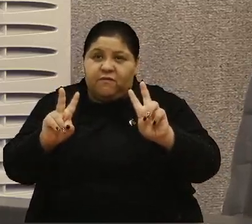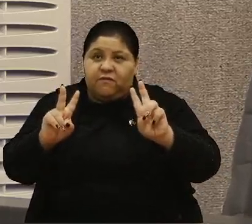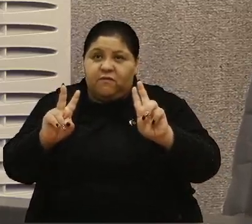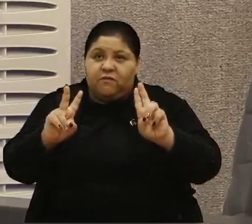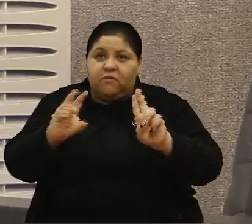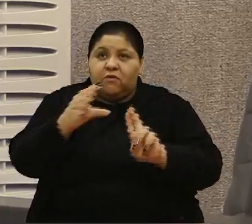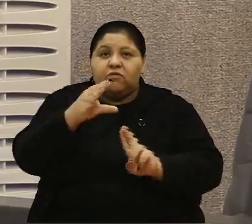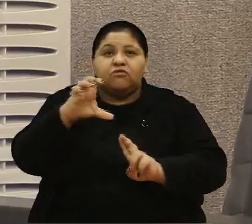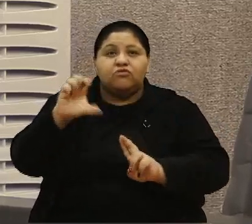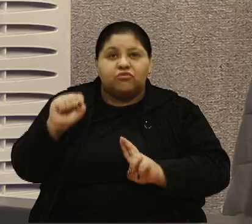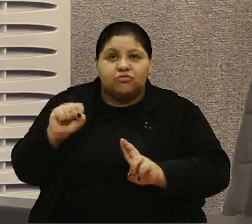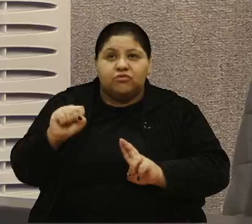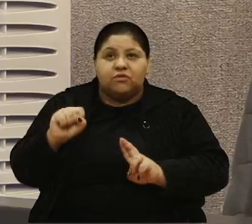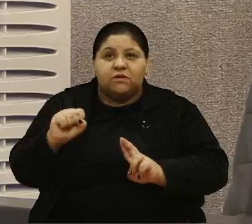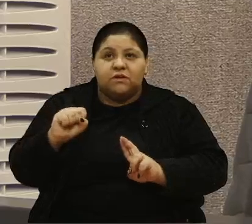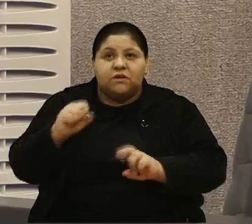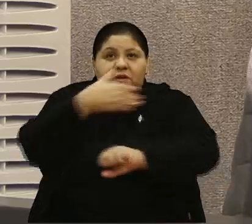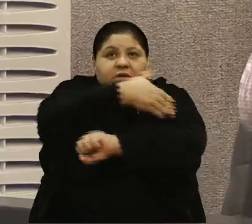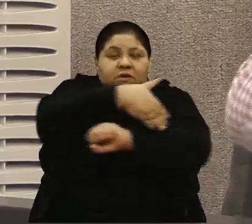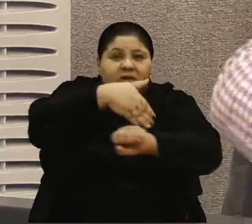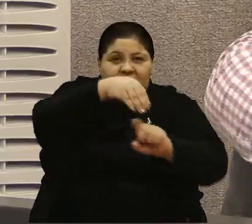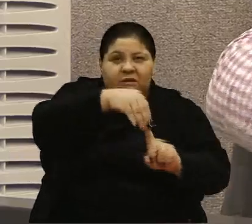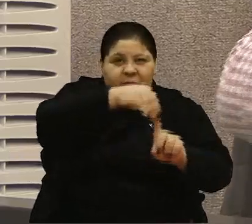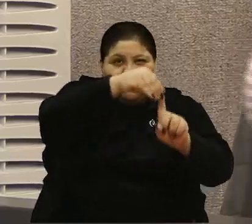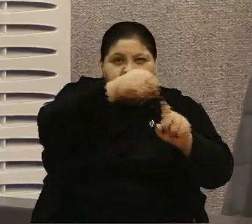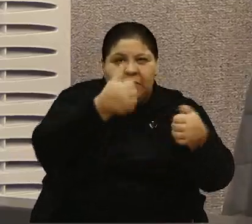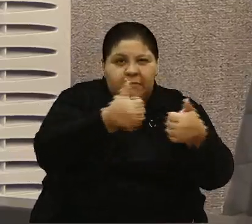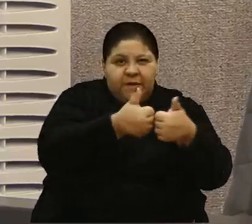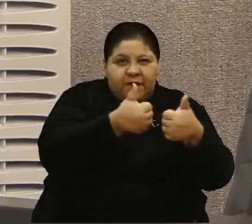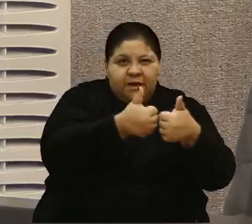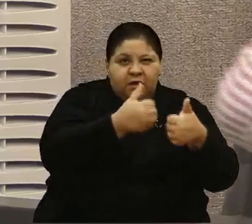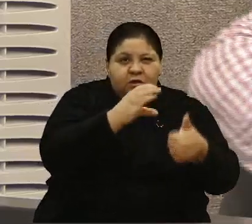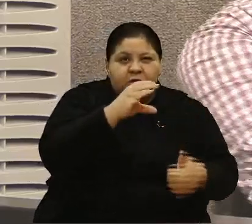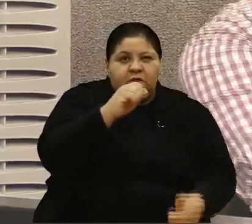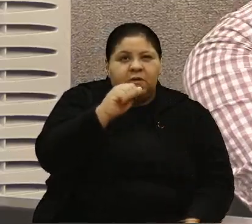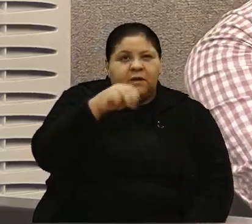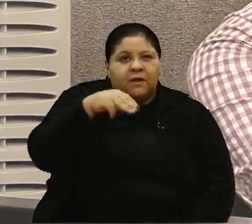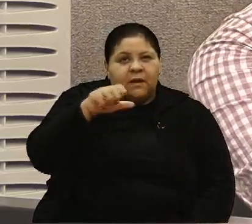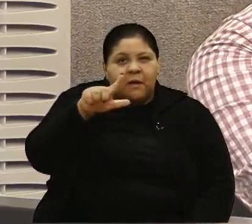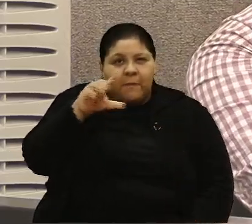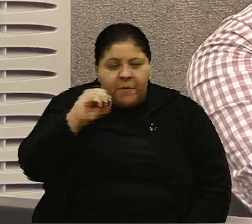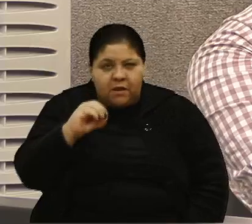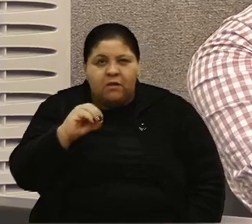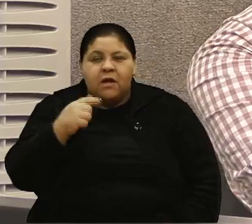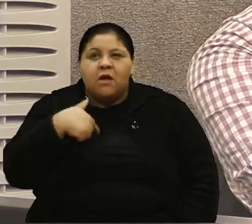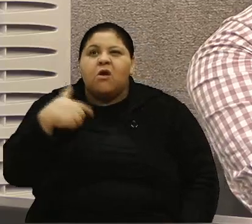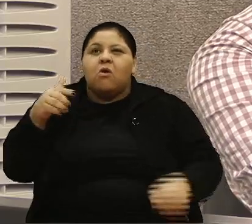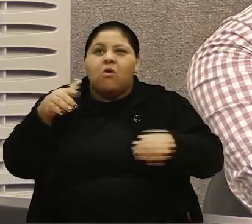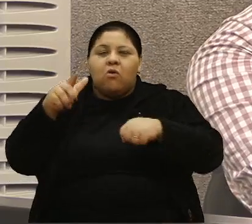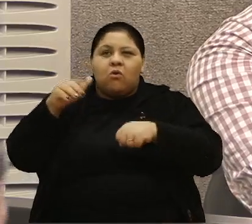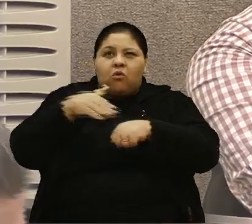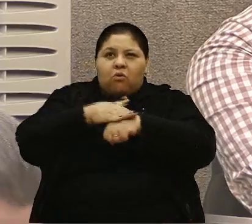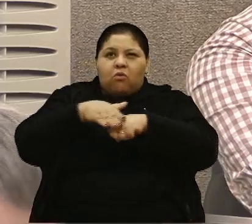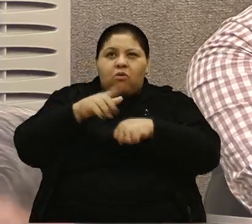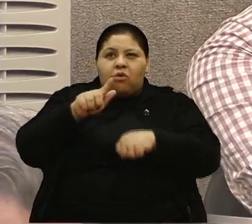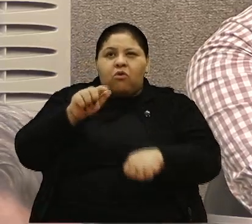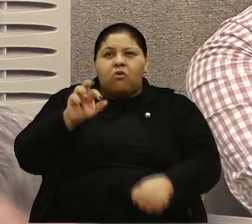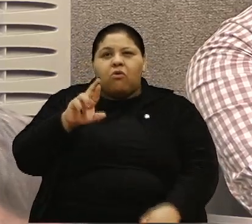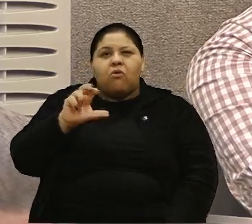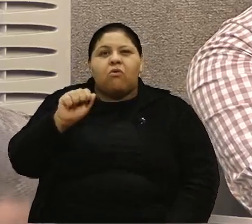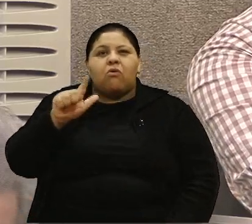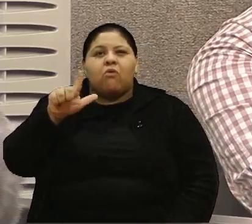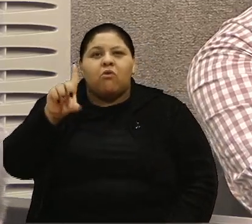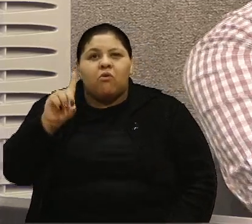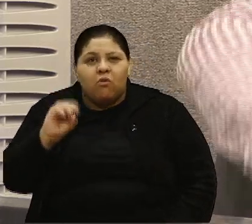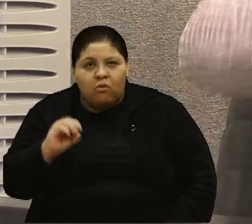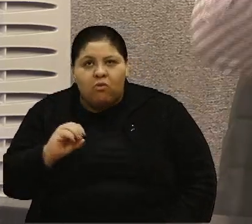CES, ali na Sinimbu, ao lado do camelódromo. Ontem eu conversei com o Geraldo, sobre uma